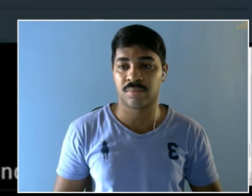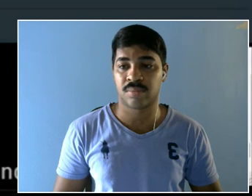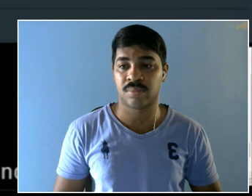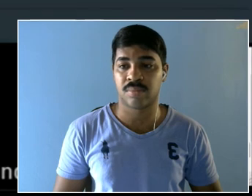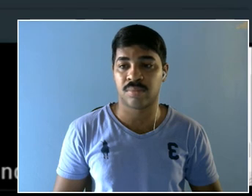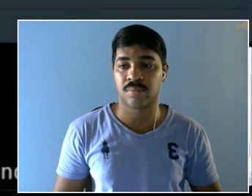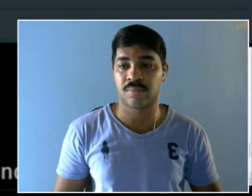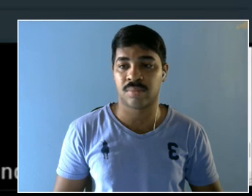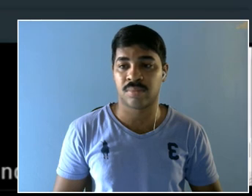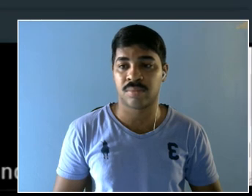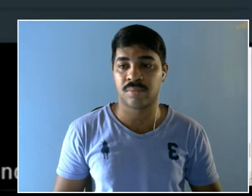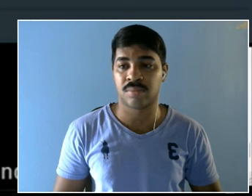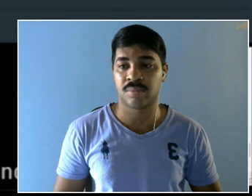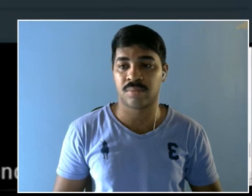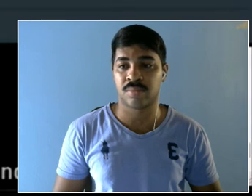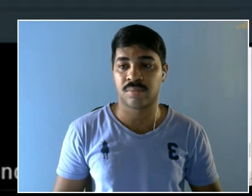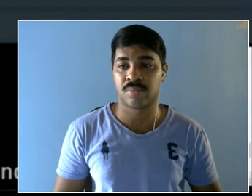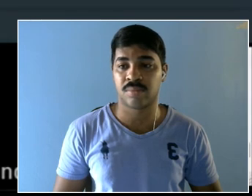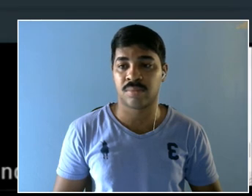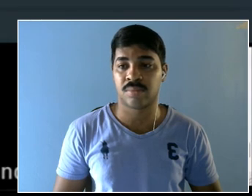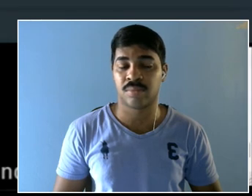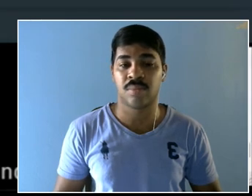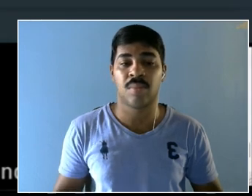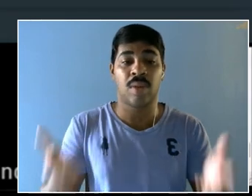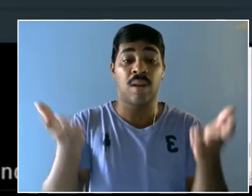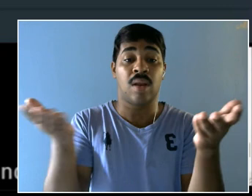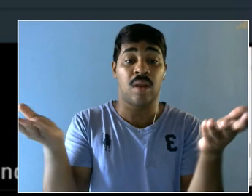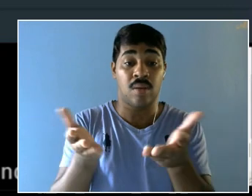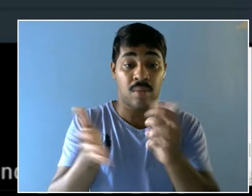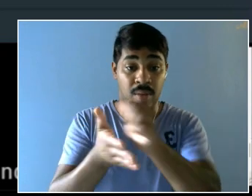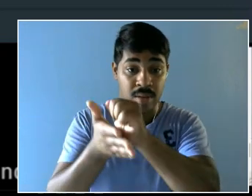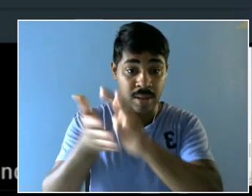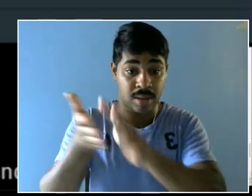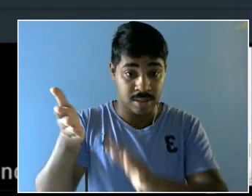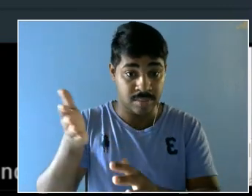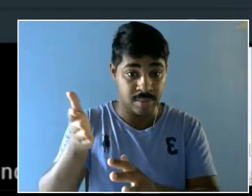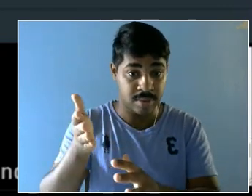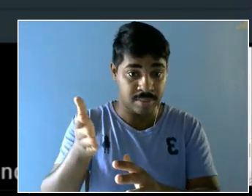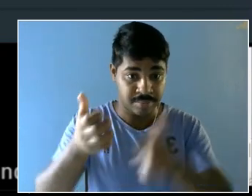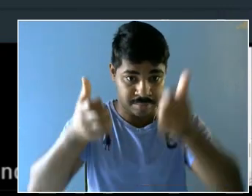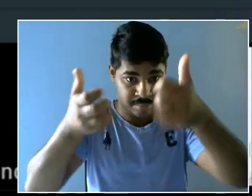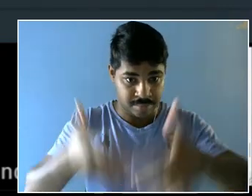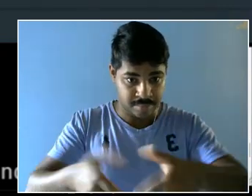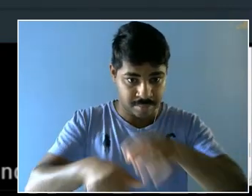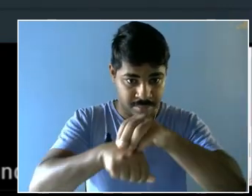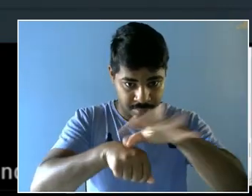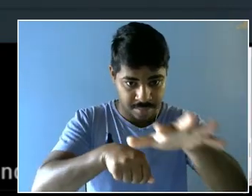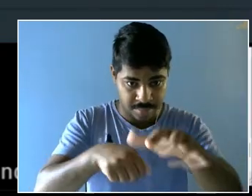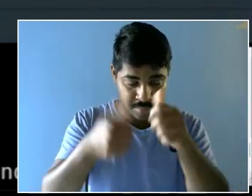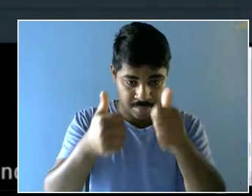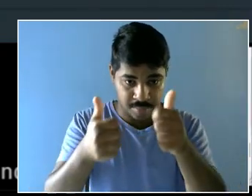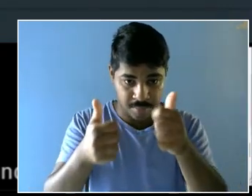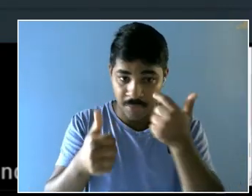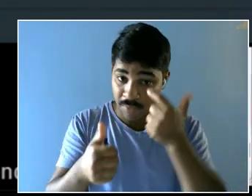Para terminar a aula aqui, eu vou só explicar o que eu quero que vocês façam na atividade para provar que vocês aprenderam alguma